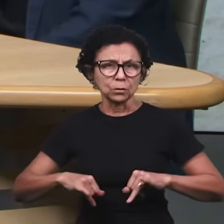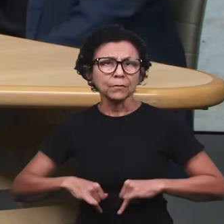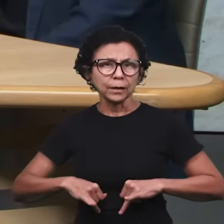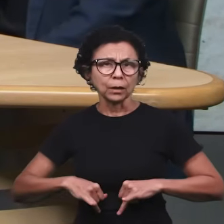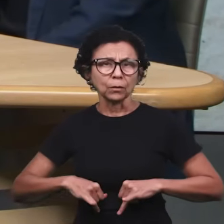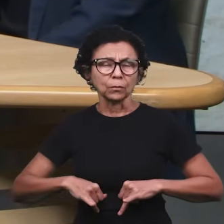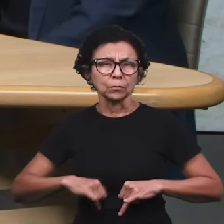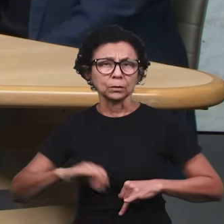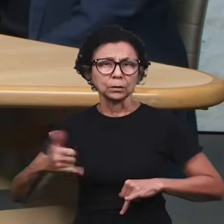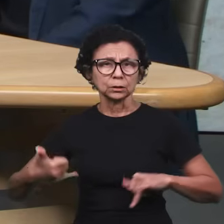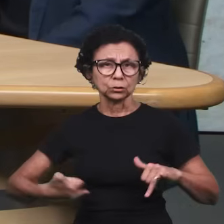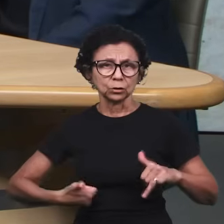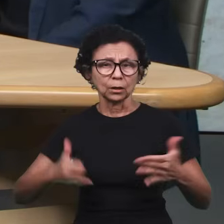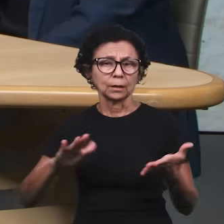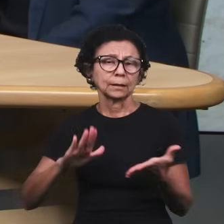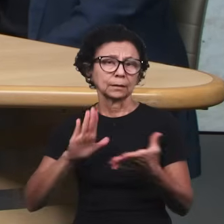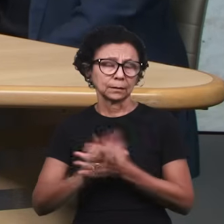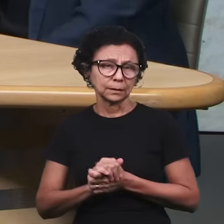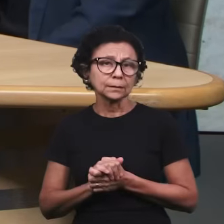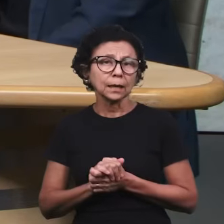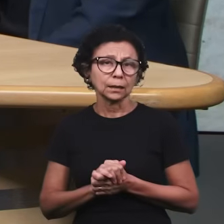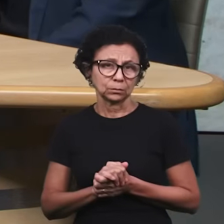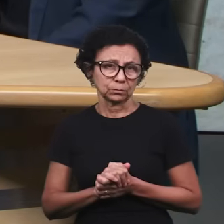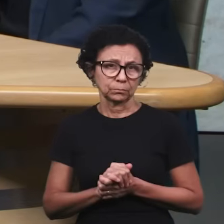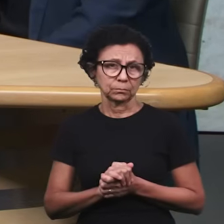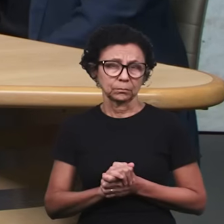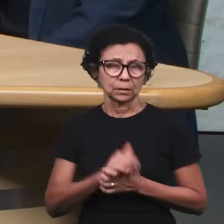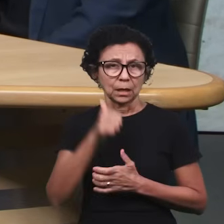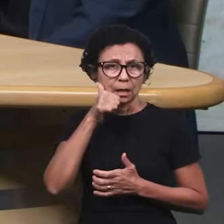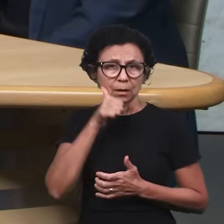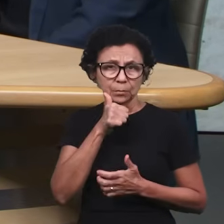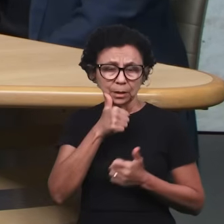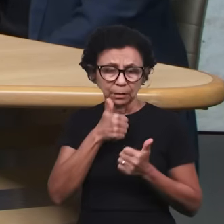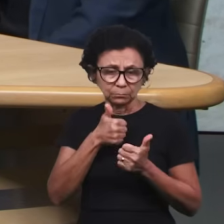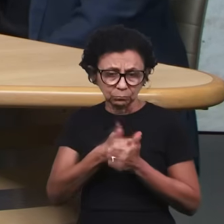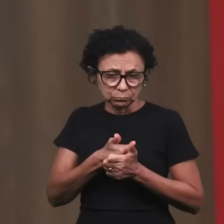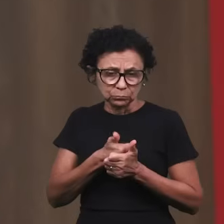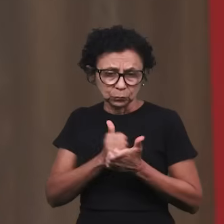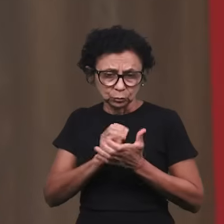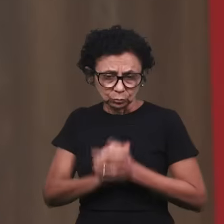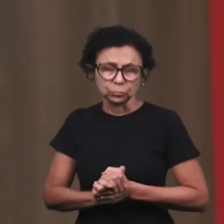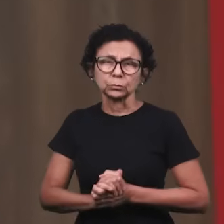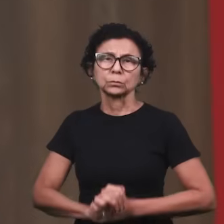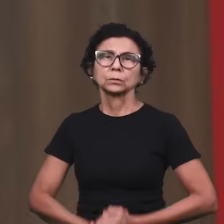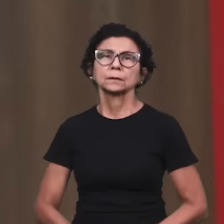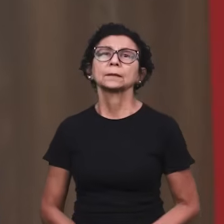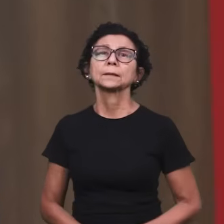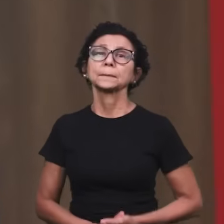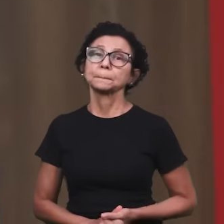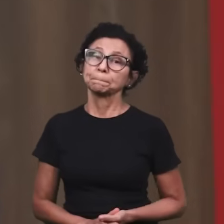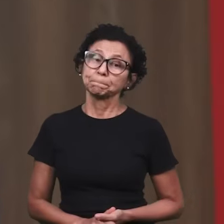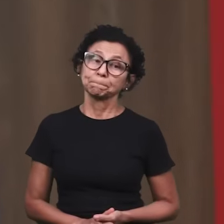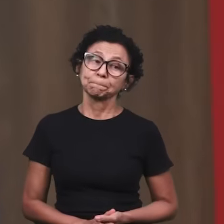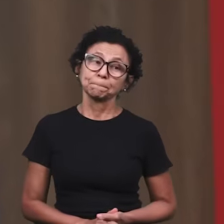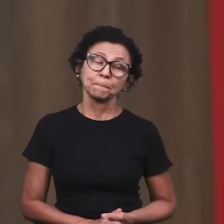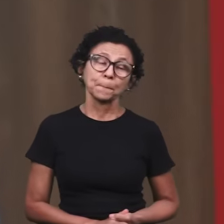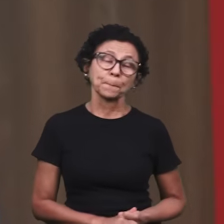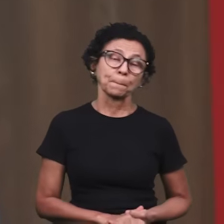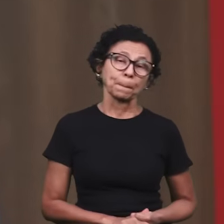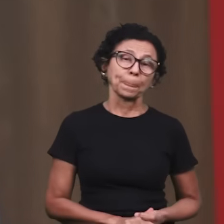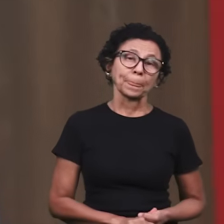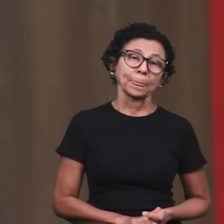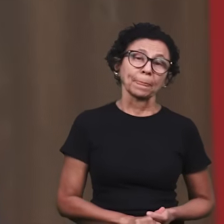e estabeleceu para que o homem viva bem, né? Foi isso lá do começo. Não é bom que o homem esteja só, né? E